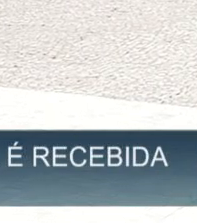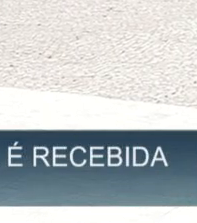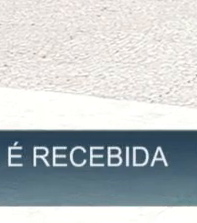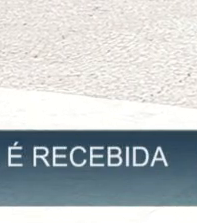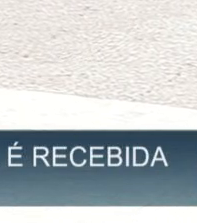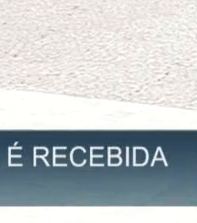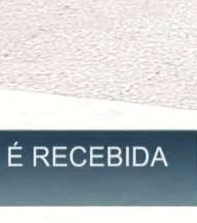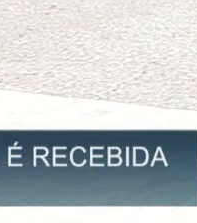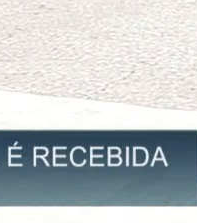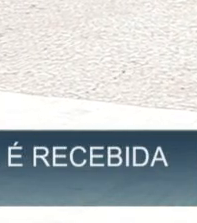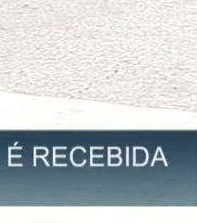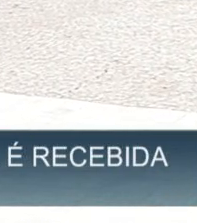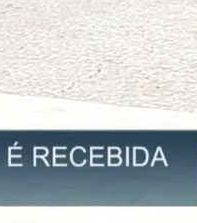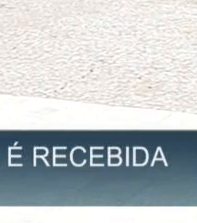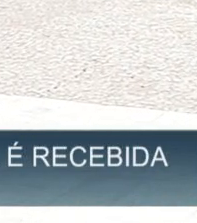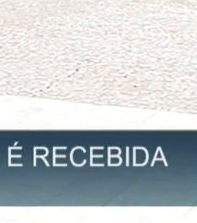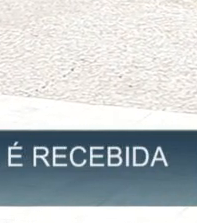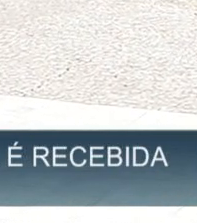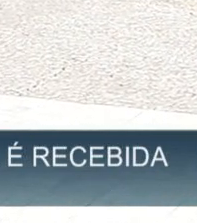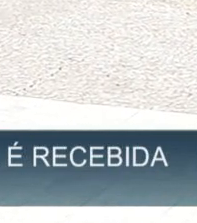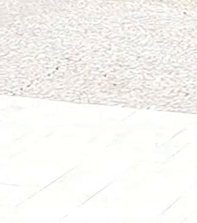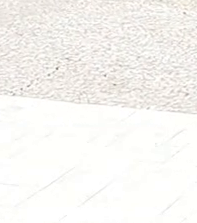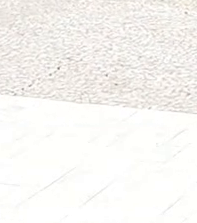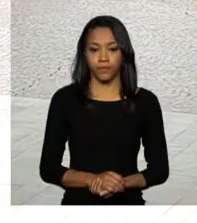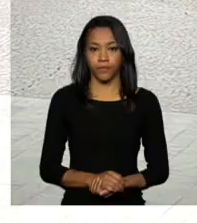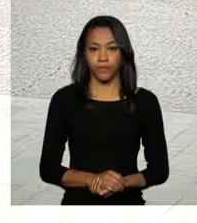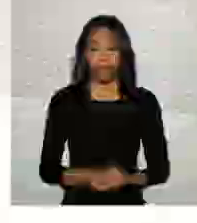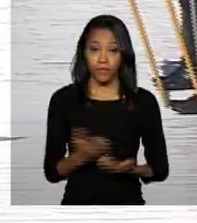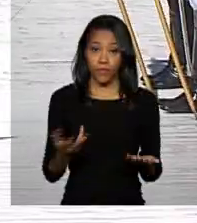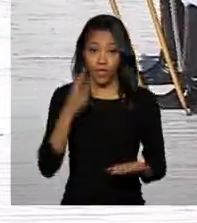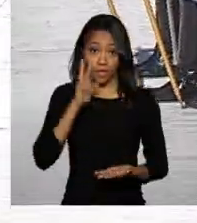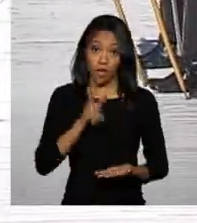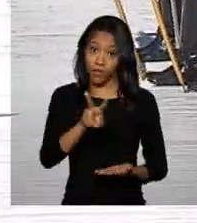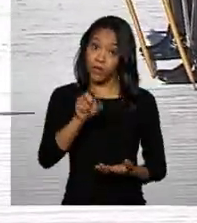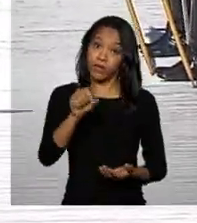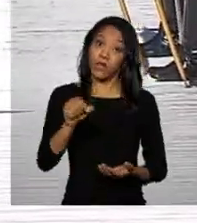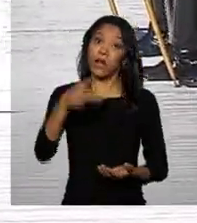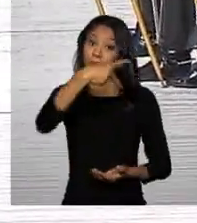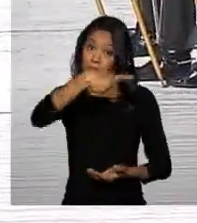Estamos acompanhando imagens da recepção oficial à